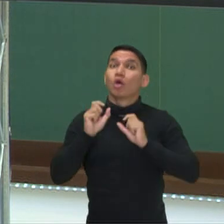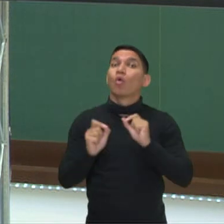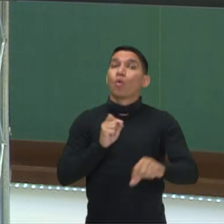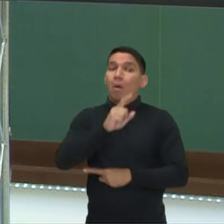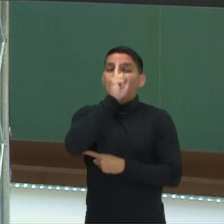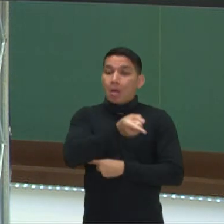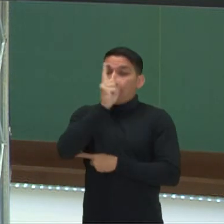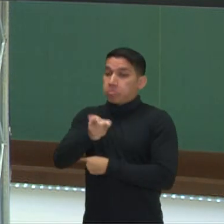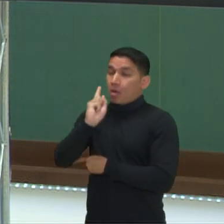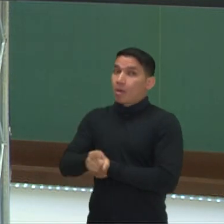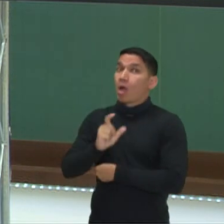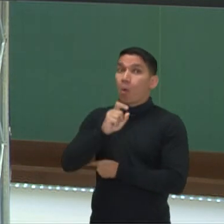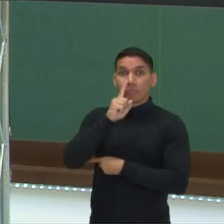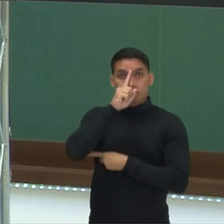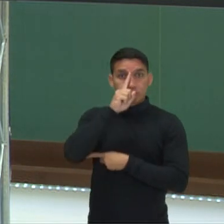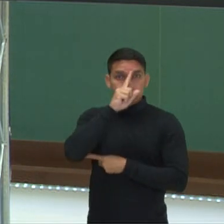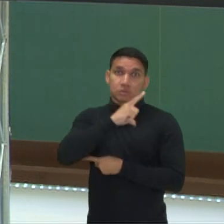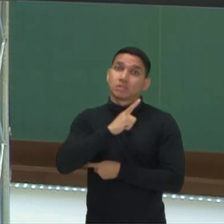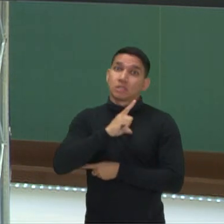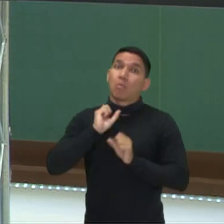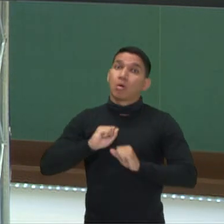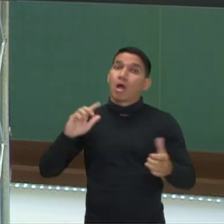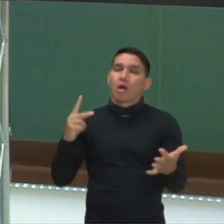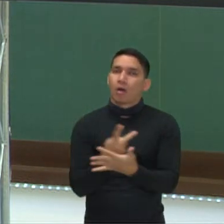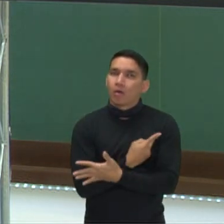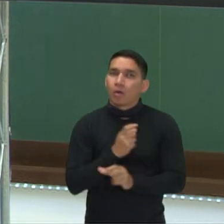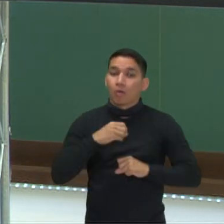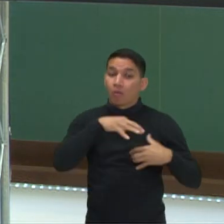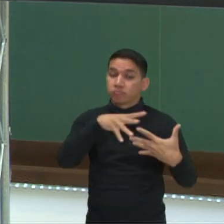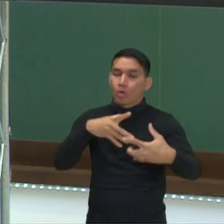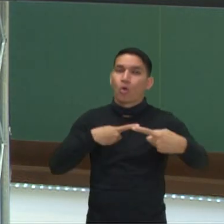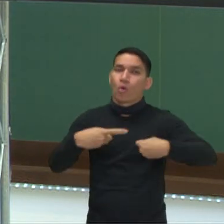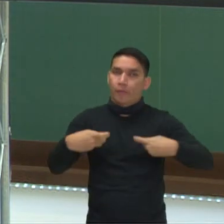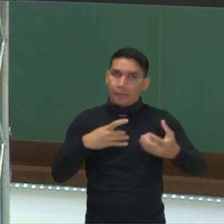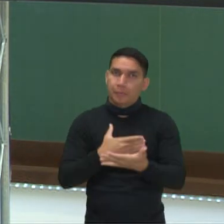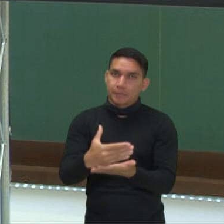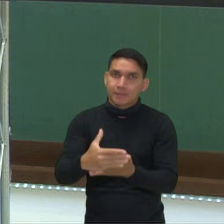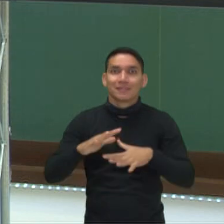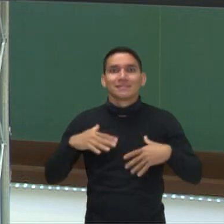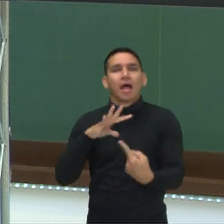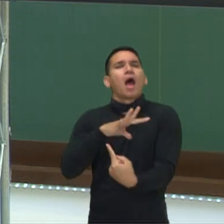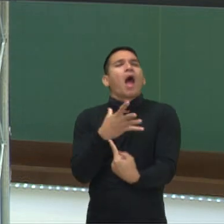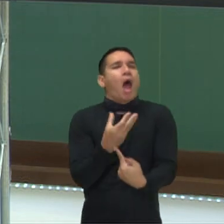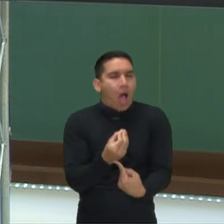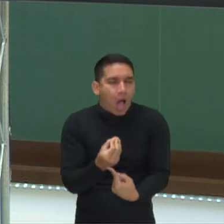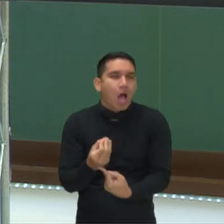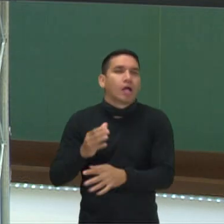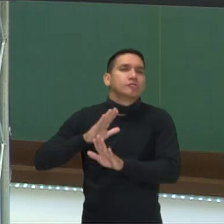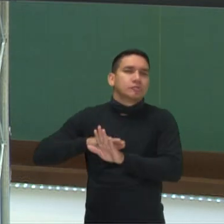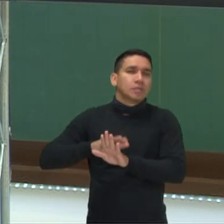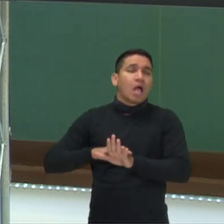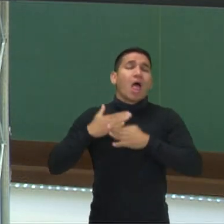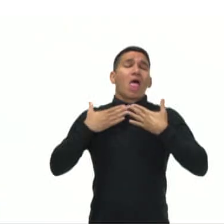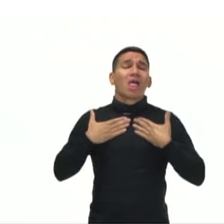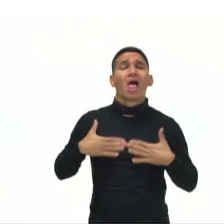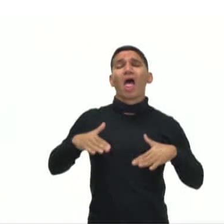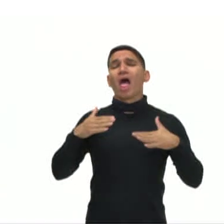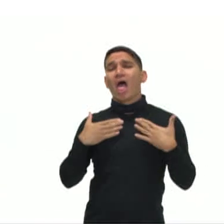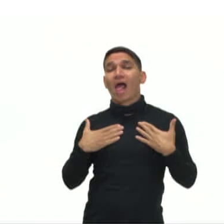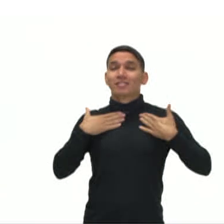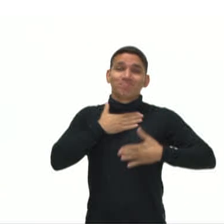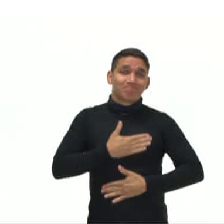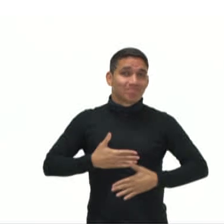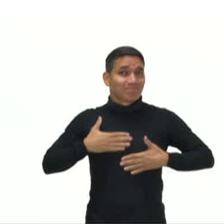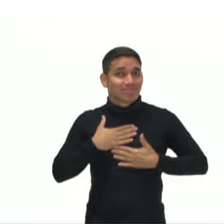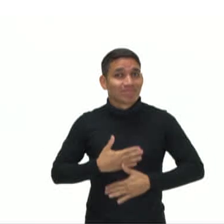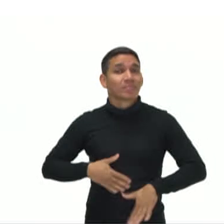ditaduras e os perigos de levar o mundo a uma guerra. As artes, elas trazem leveza e alegria, mas